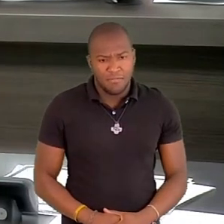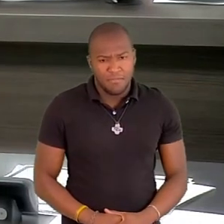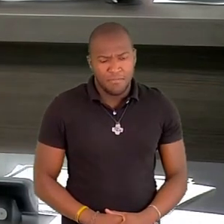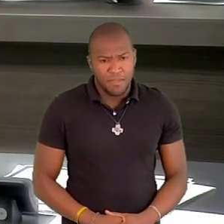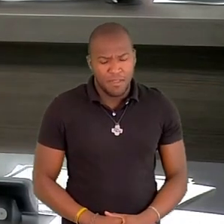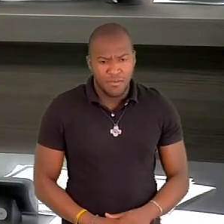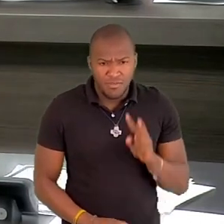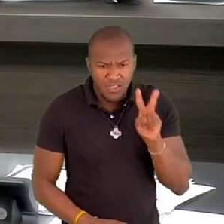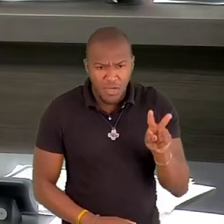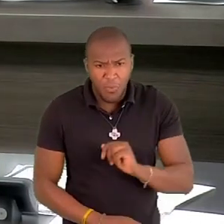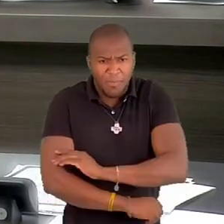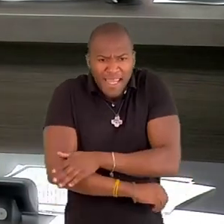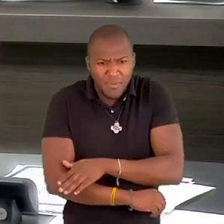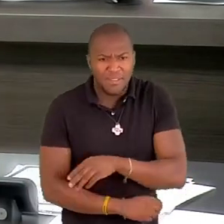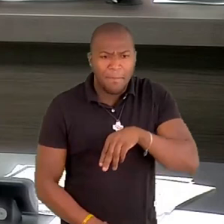ao tempo em que